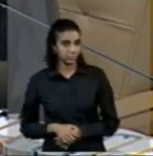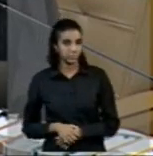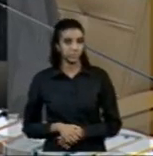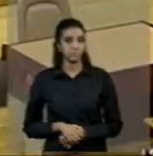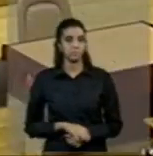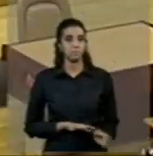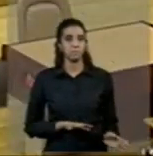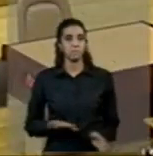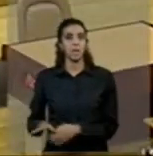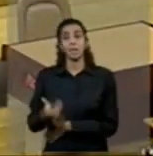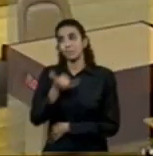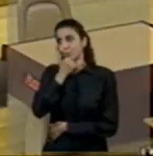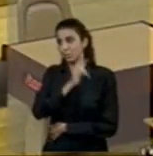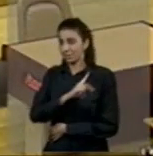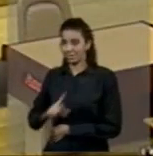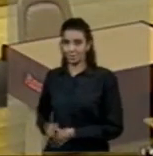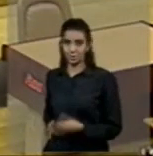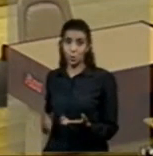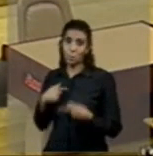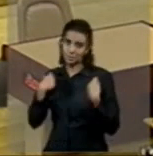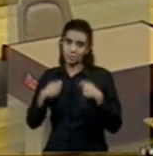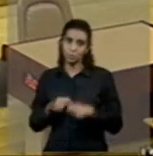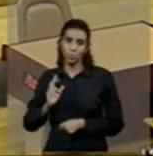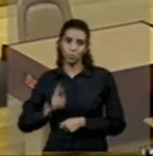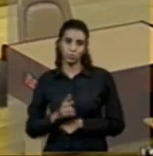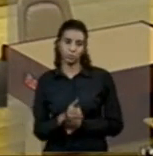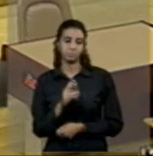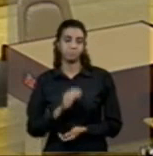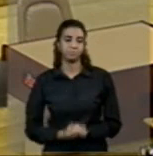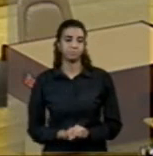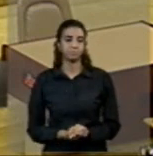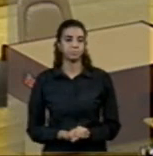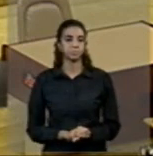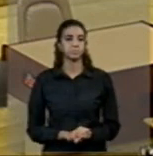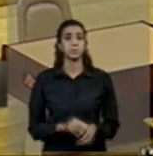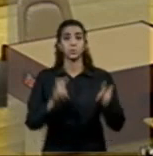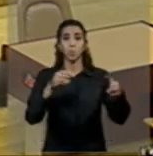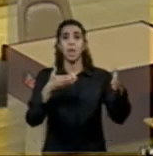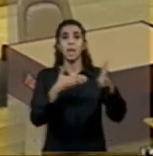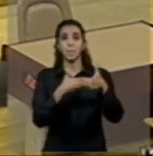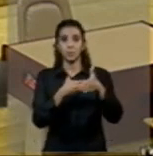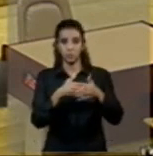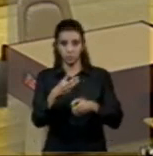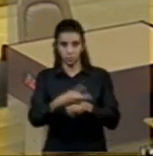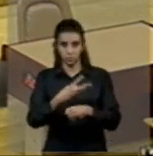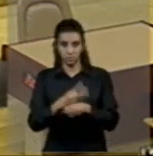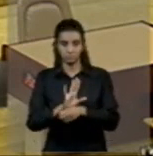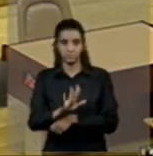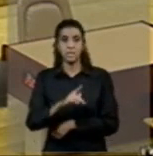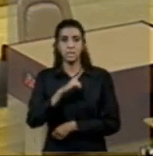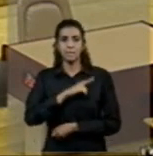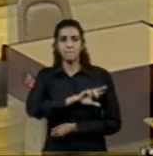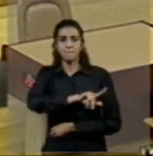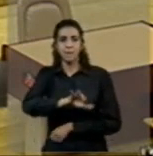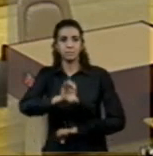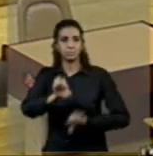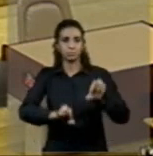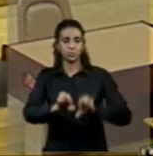Peço desculpas, senhora presidente, mas tenho que continuar com os limites constitucionais da terceirização. A disparidade dos